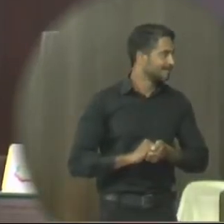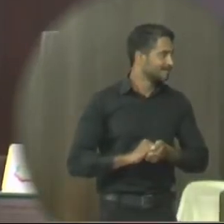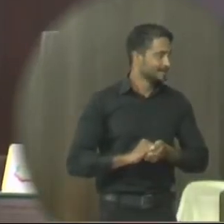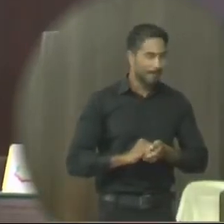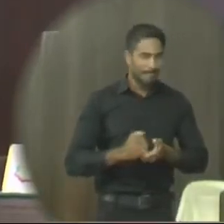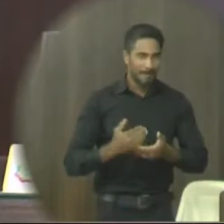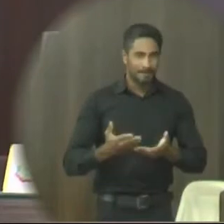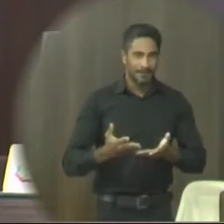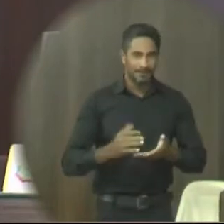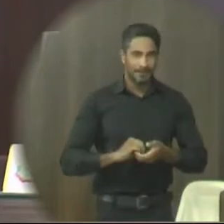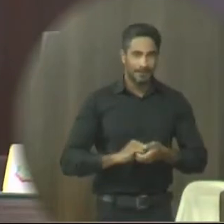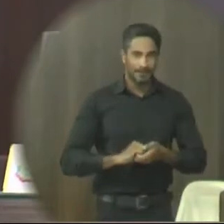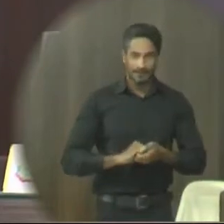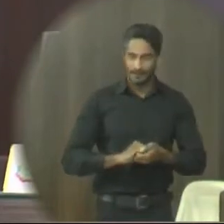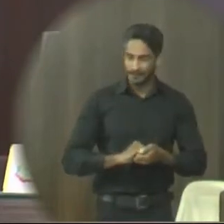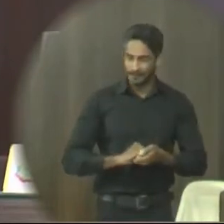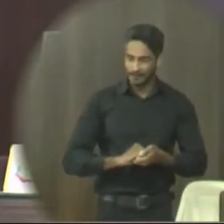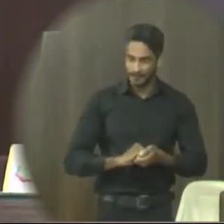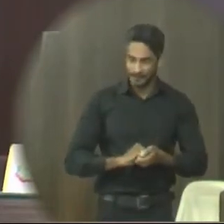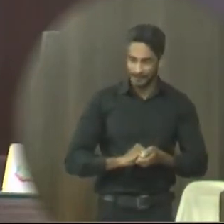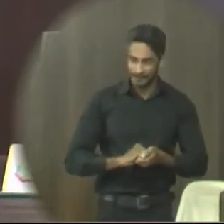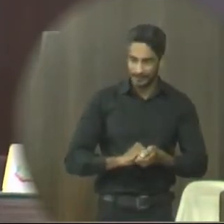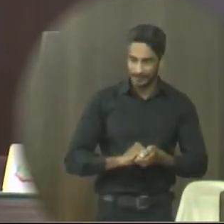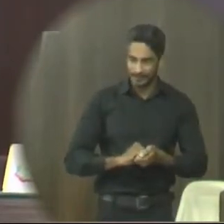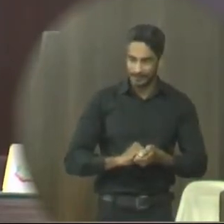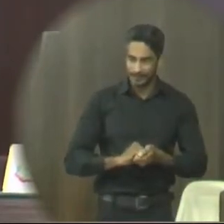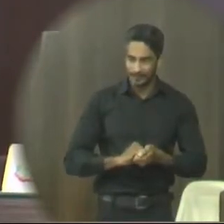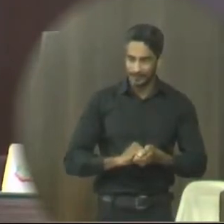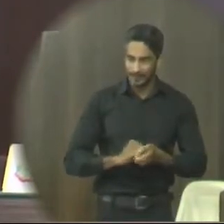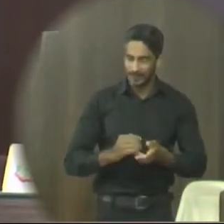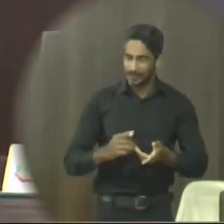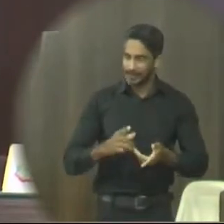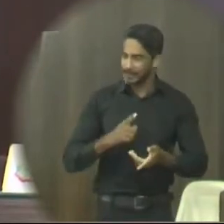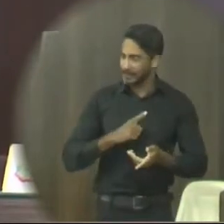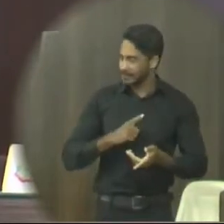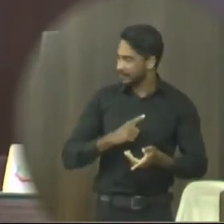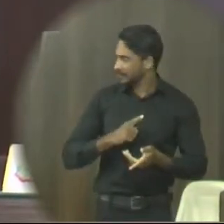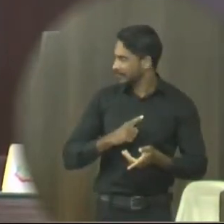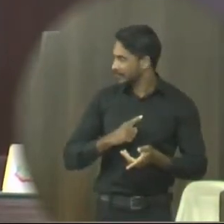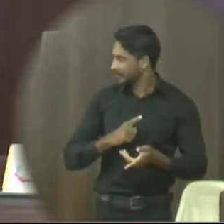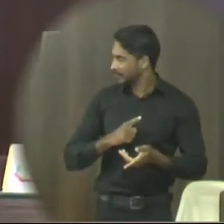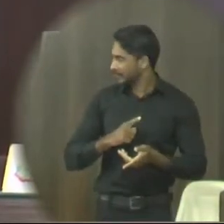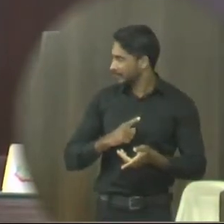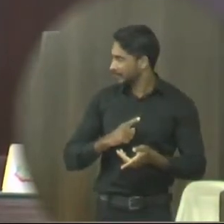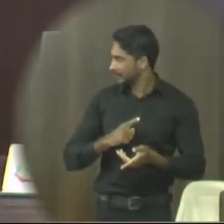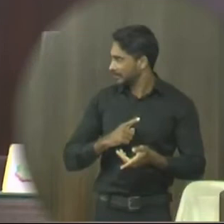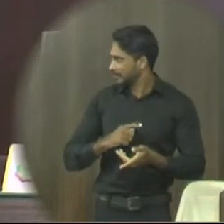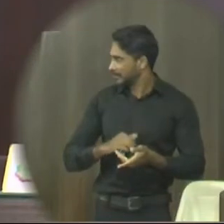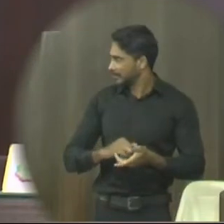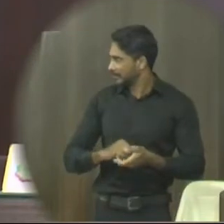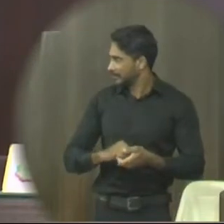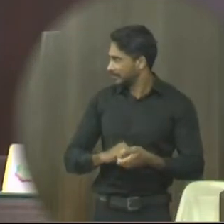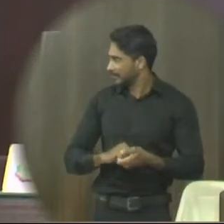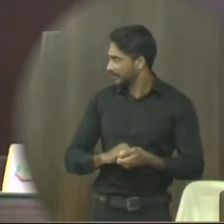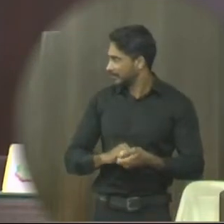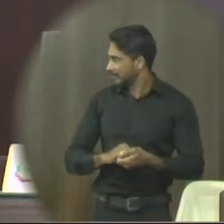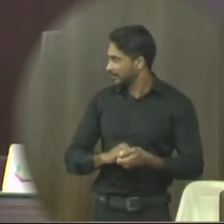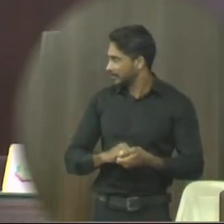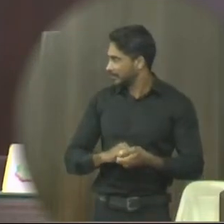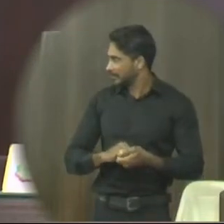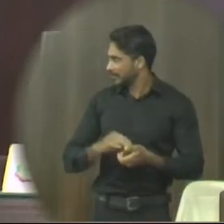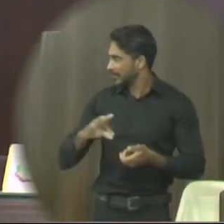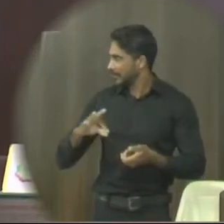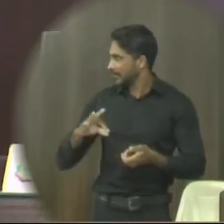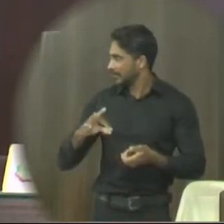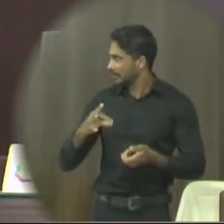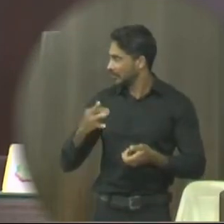suposição de funções de inúmeras vezes incompetente e inoperante, ademais, todas as